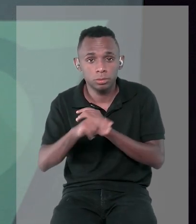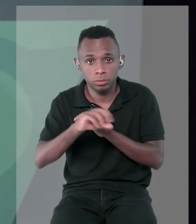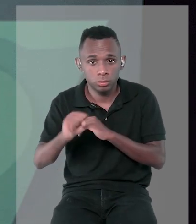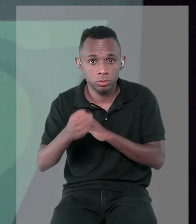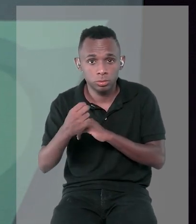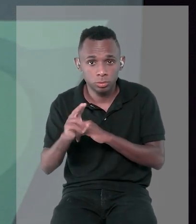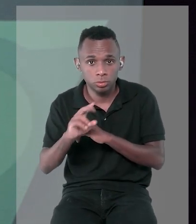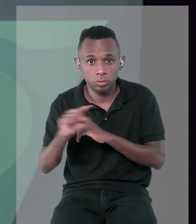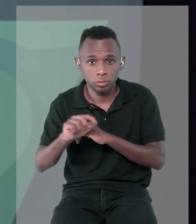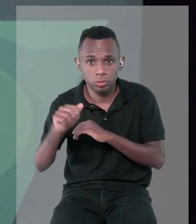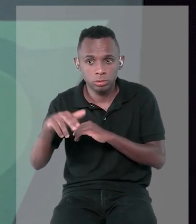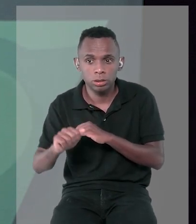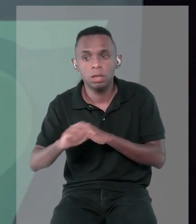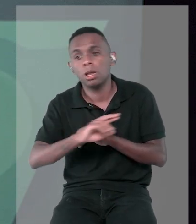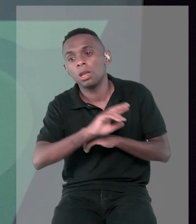Amaral não é sobre o livro.